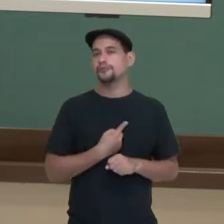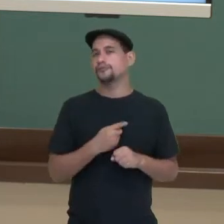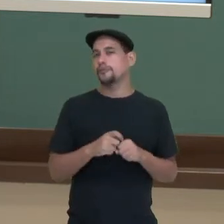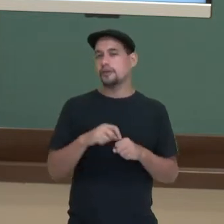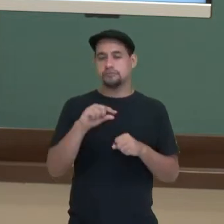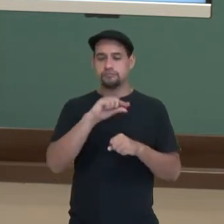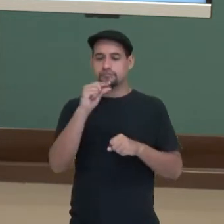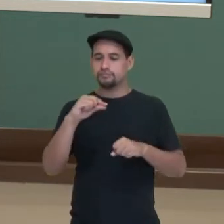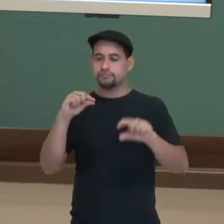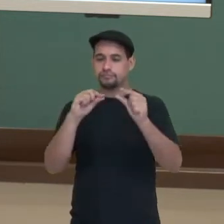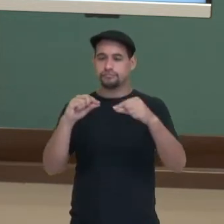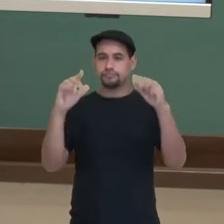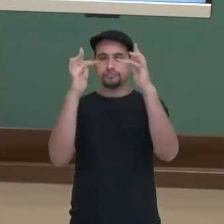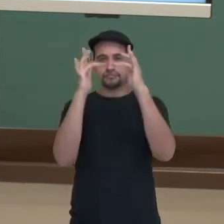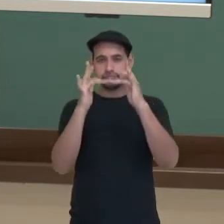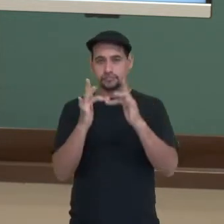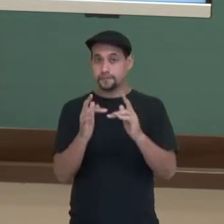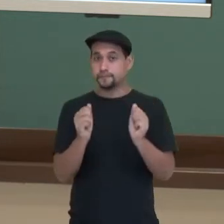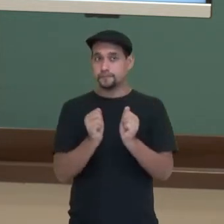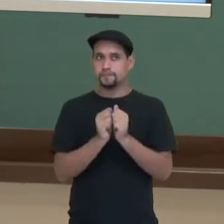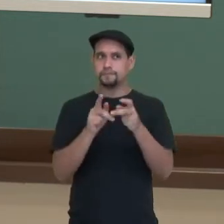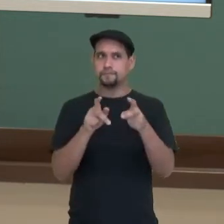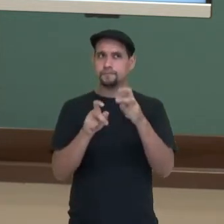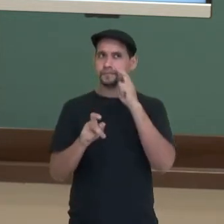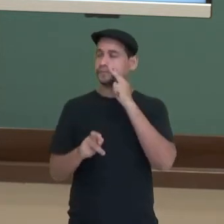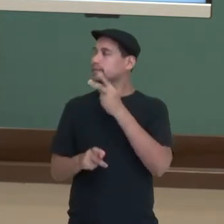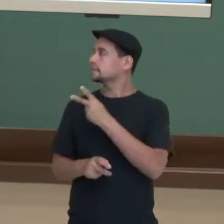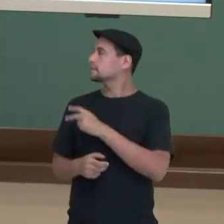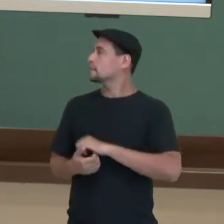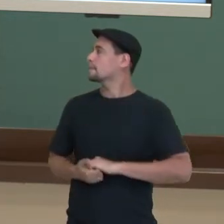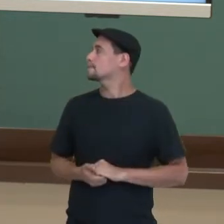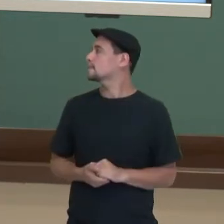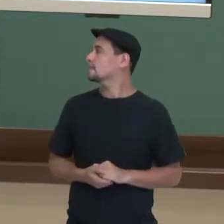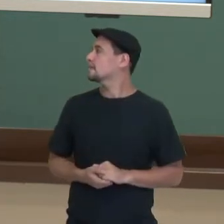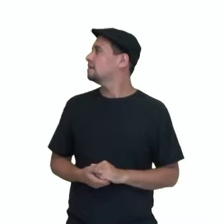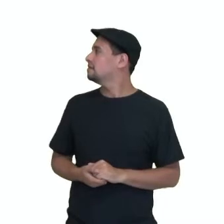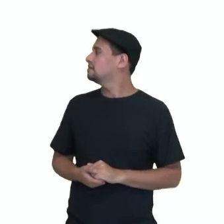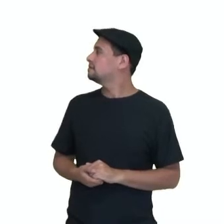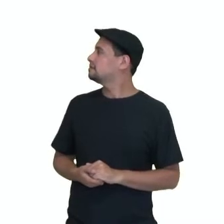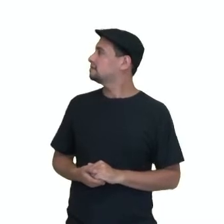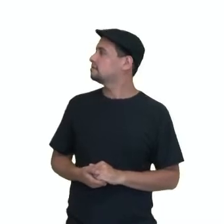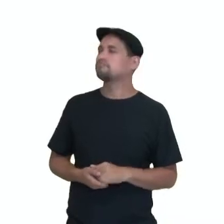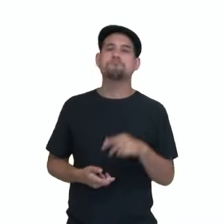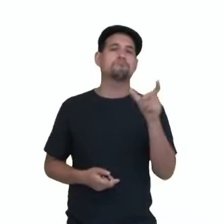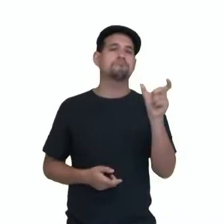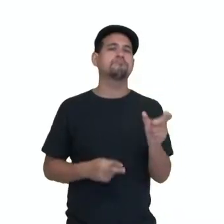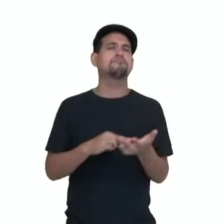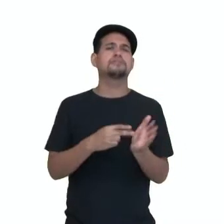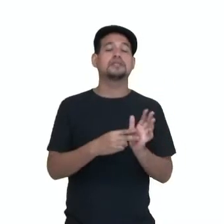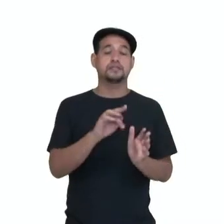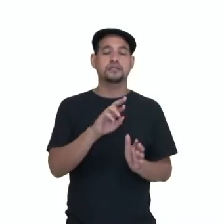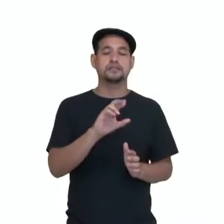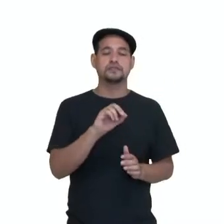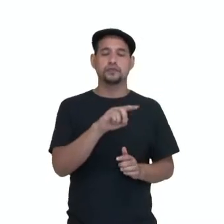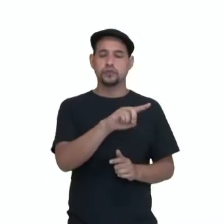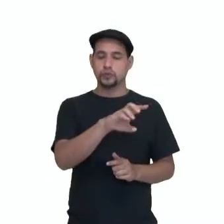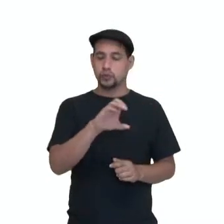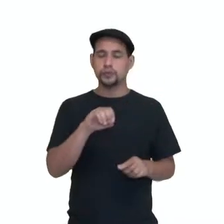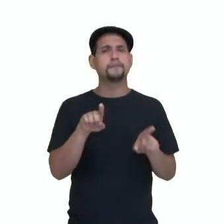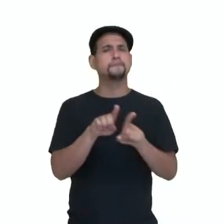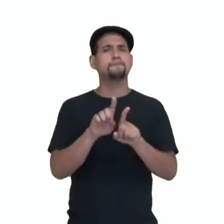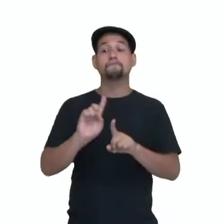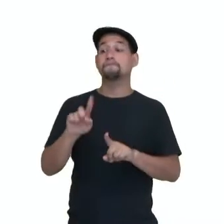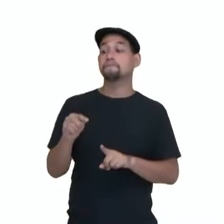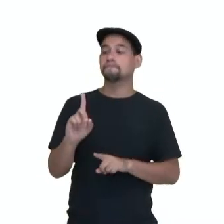os ligamentos. Olha, o tecido frouxo, pobre em substâncias, né? E tem pouca adesão. E